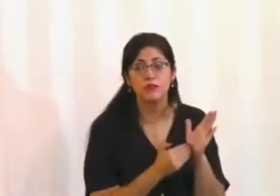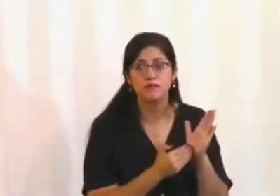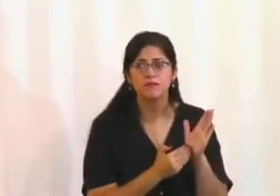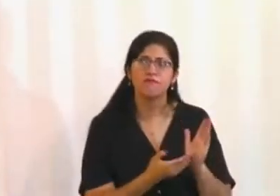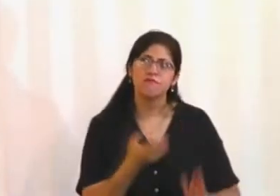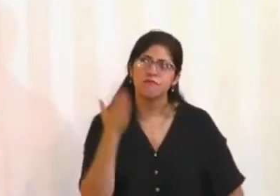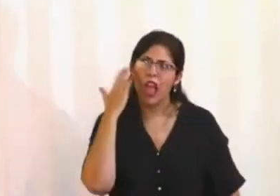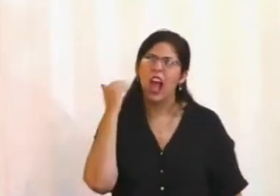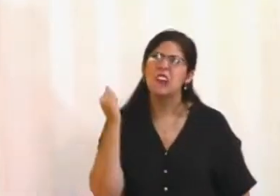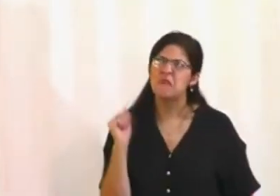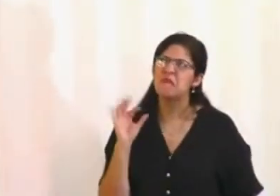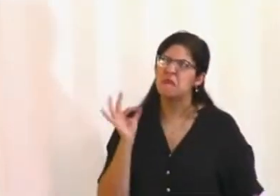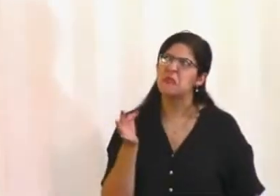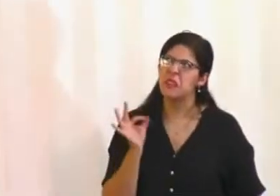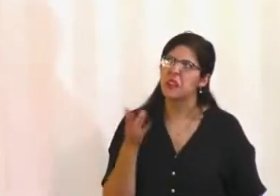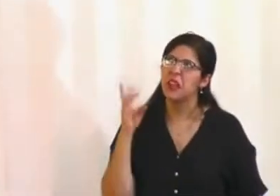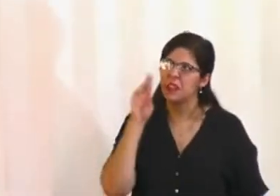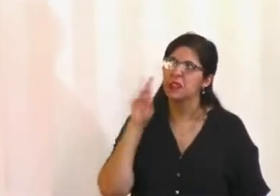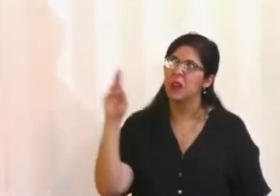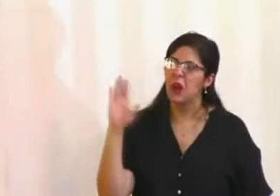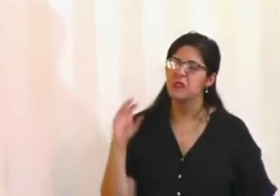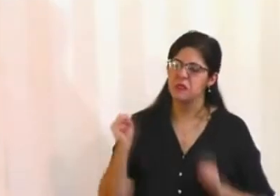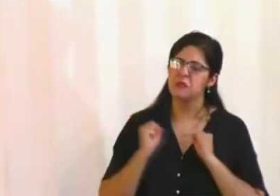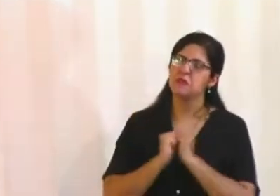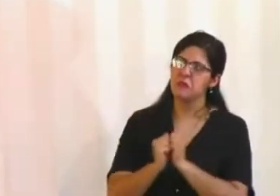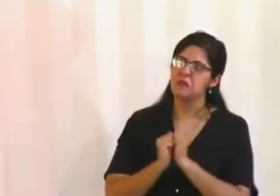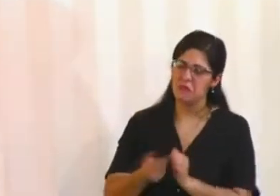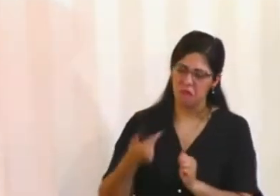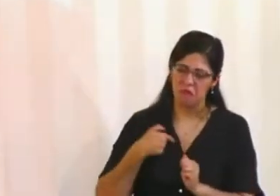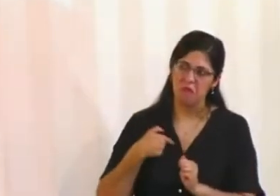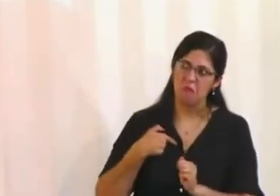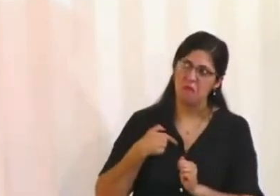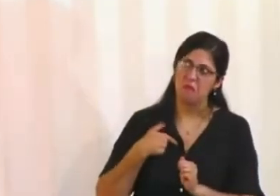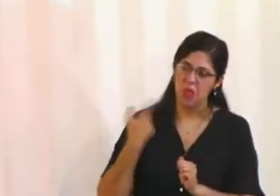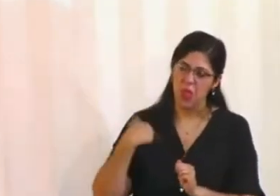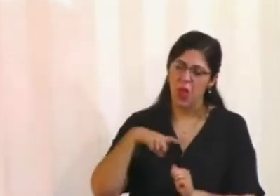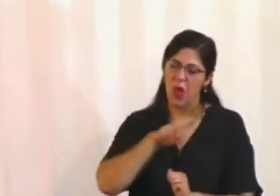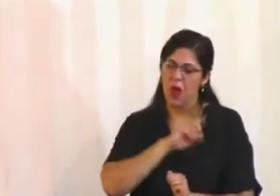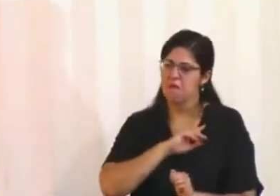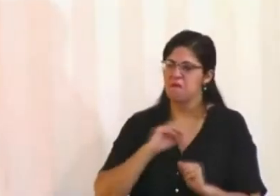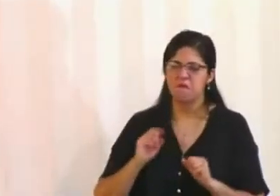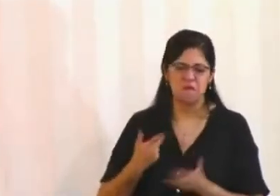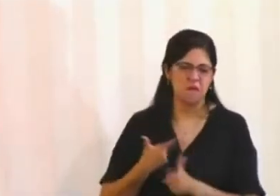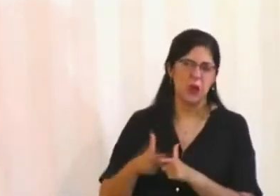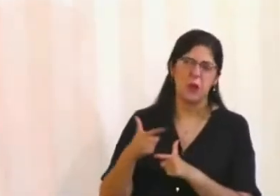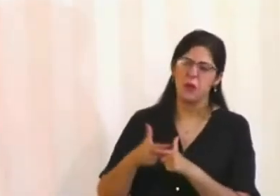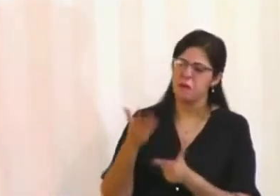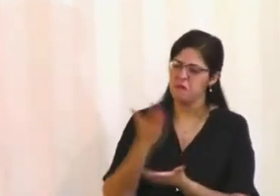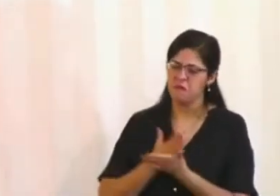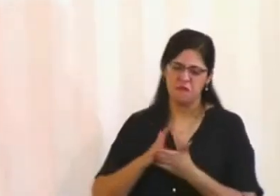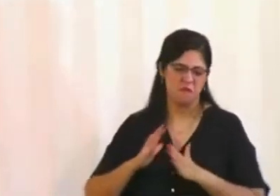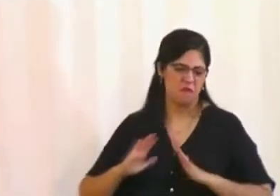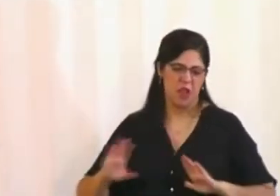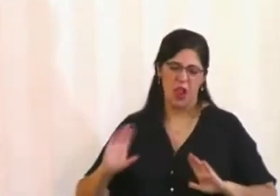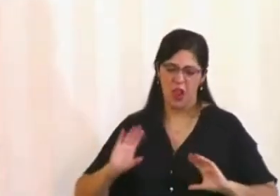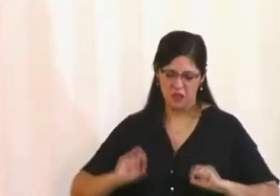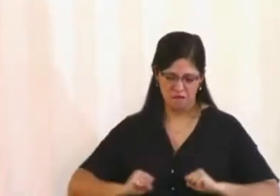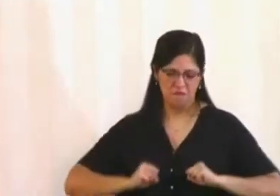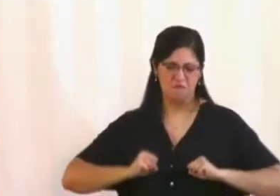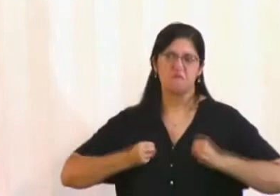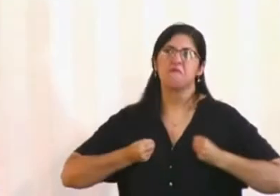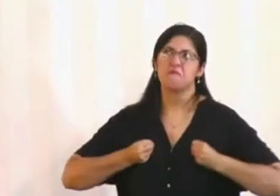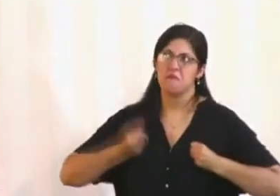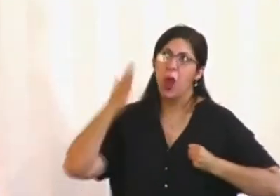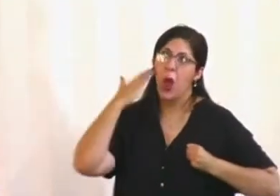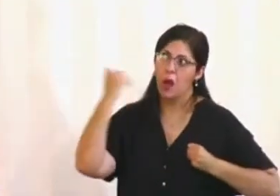está comigo. Não tenho medo de ninguém. Não tenho medo de nenhuma adversidade que possa se abater sobre a minha vida, porque o Senhor